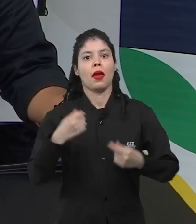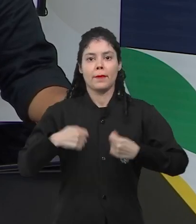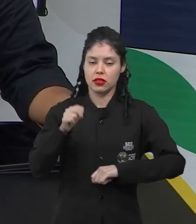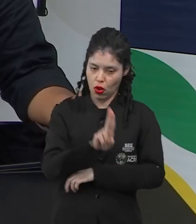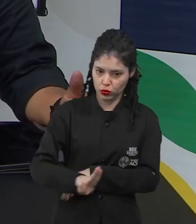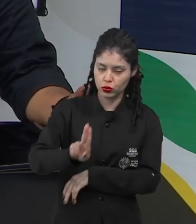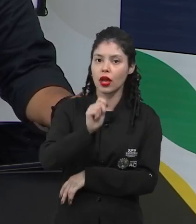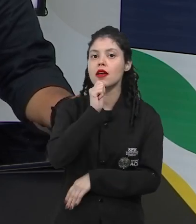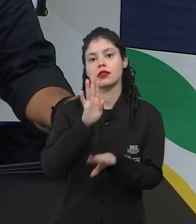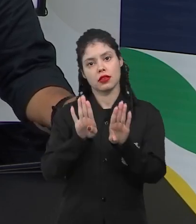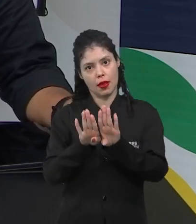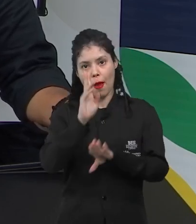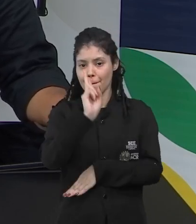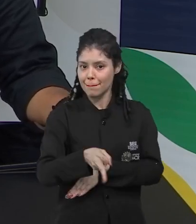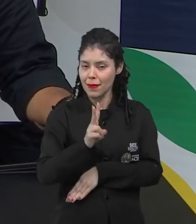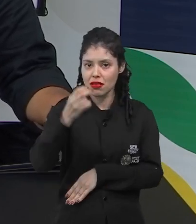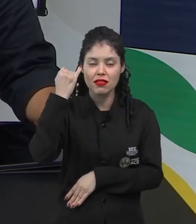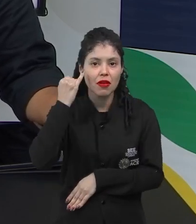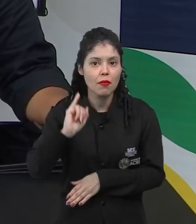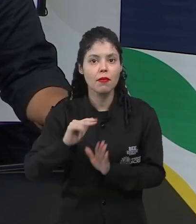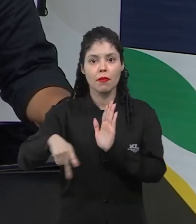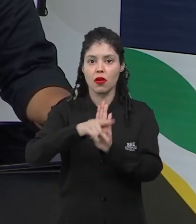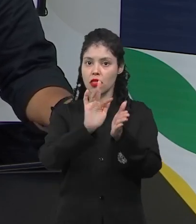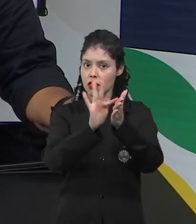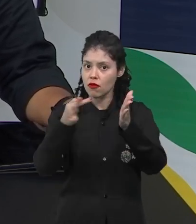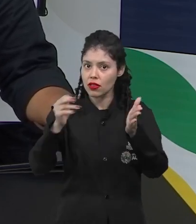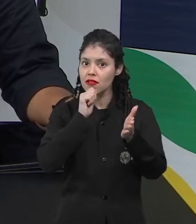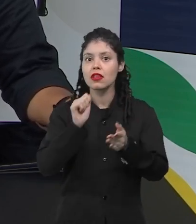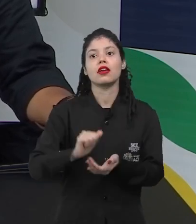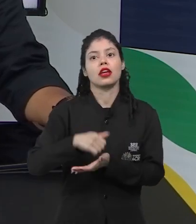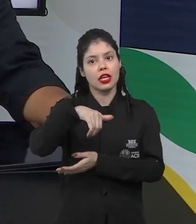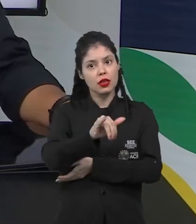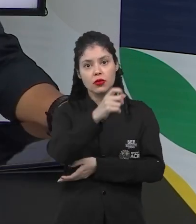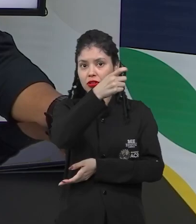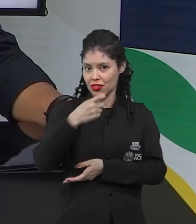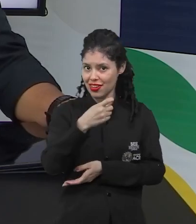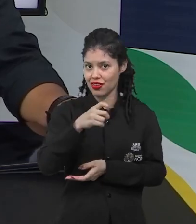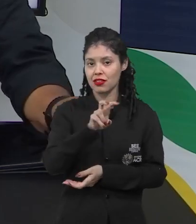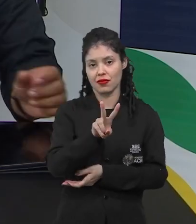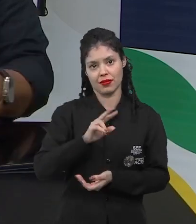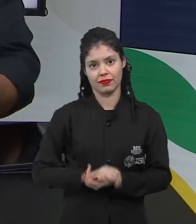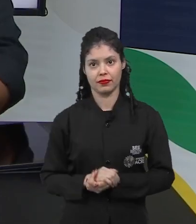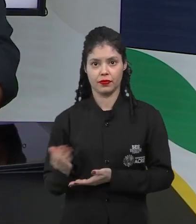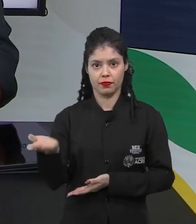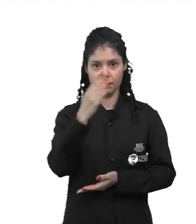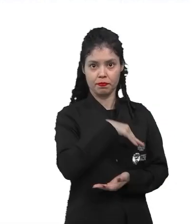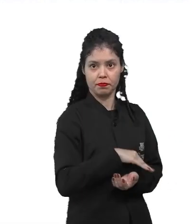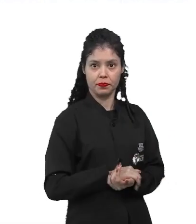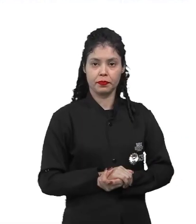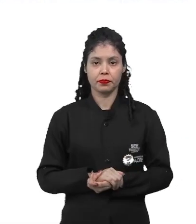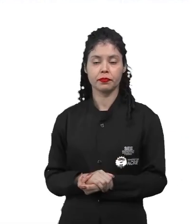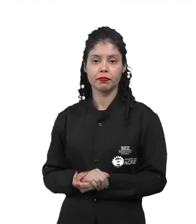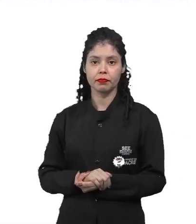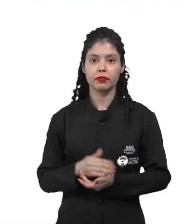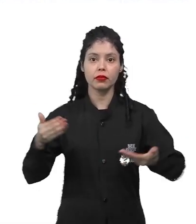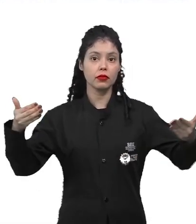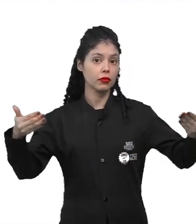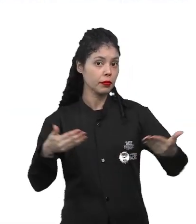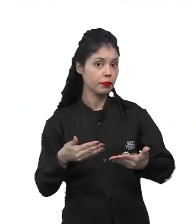usando a ideia ou a mesma fórmula, que é o x-vértice e o y-vértice para trabalhar, tá bom? Vem comigo aqui, ó. A gente tem